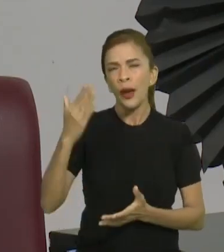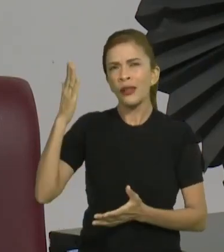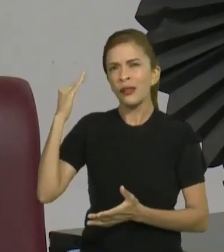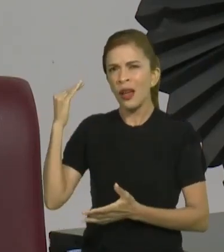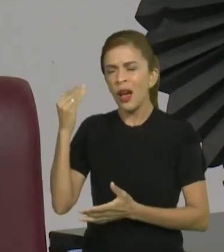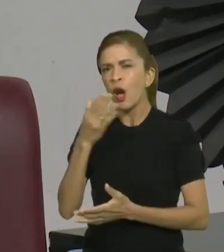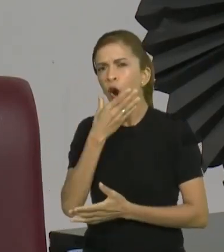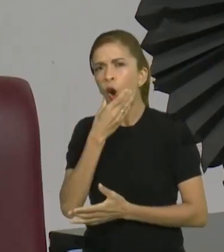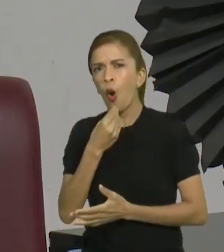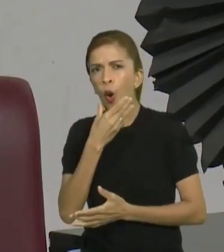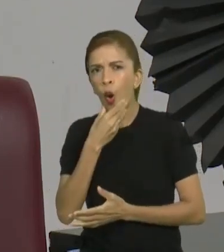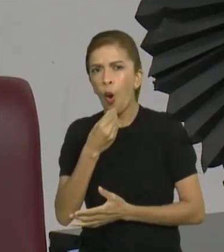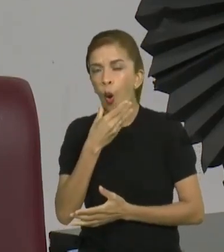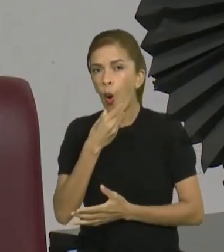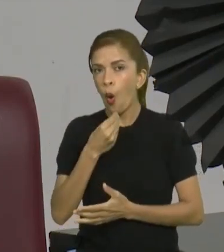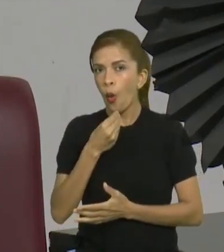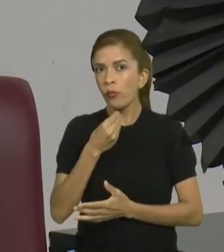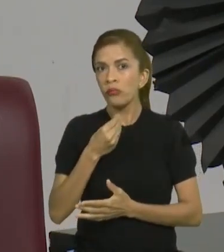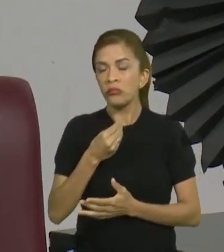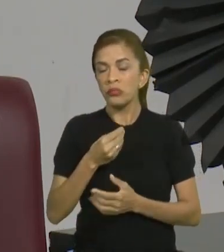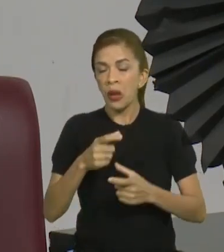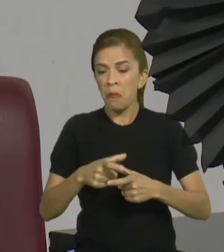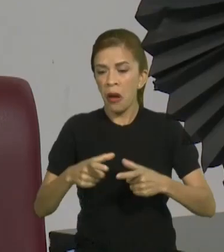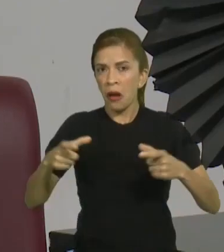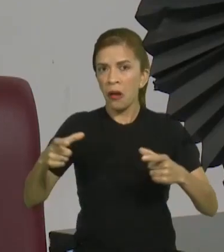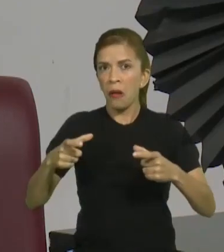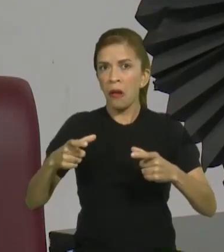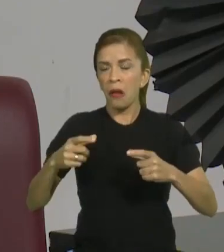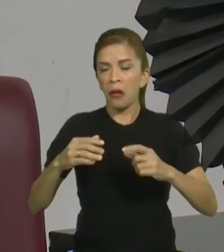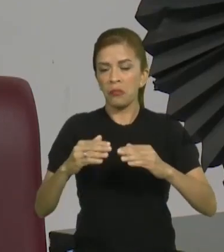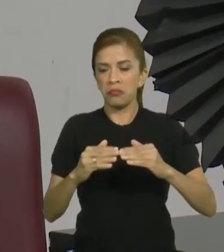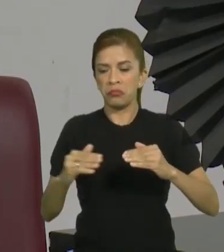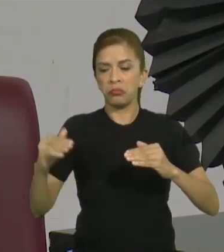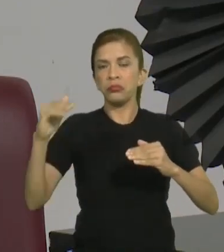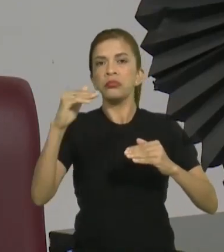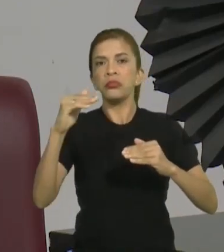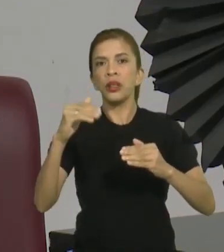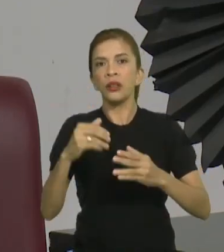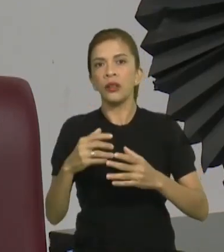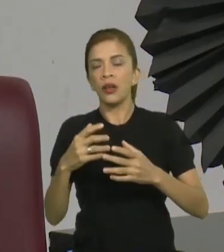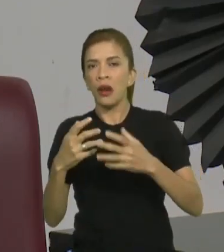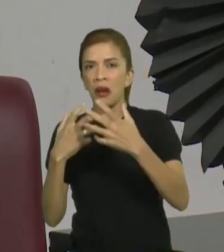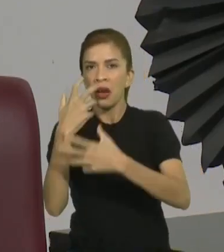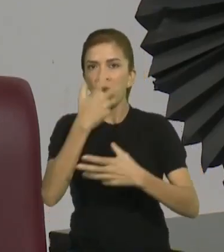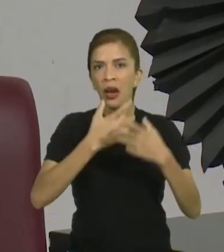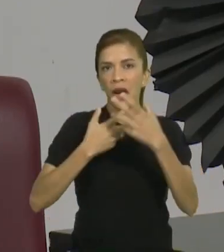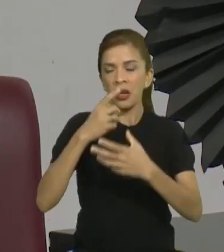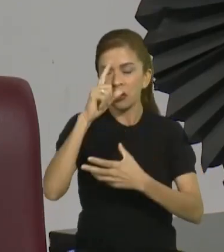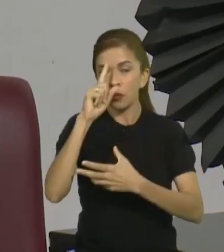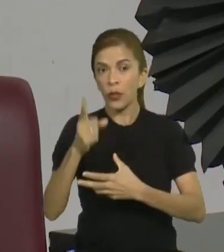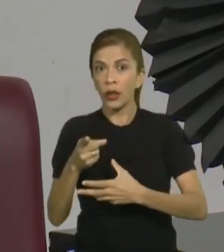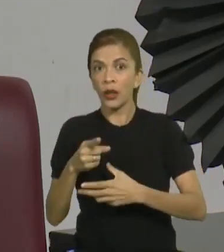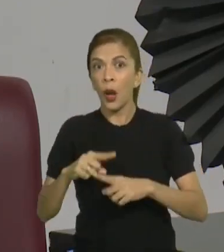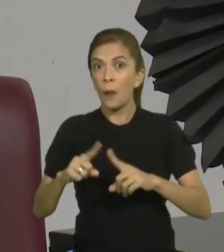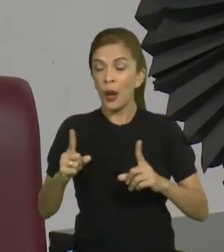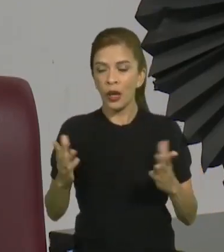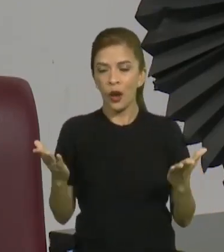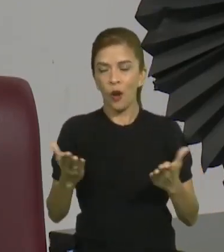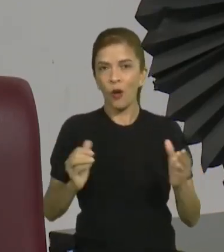masculino, onde os homens era que mandavam, que os homens cantam, os homens mandam, e hoje a gente tem